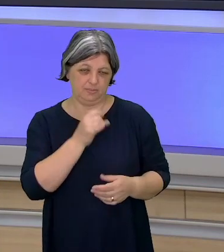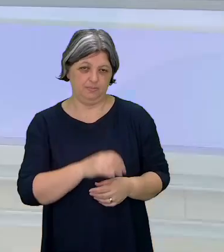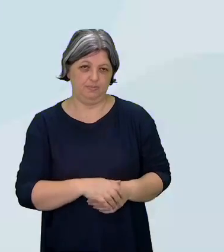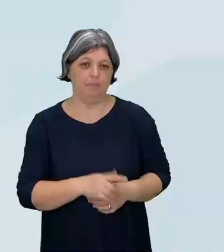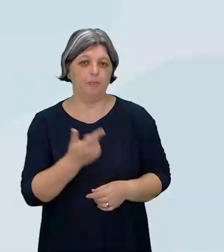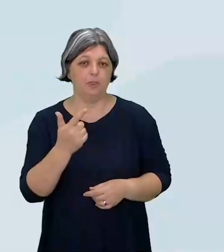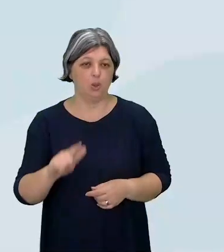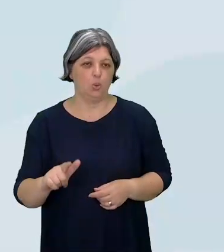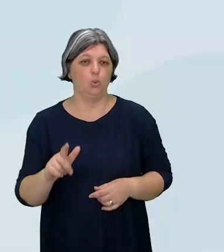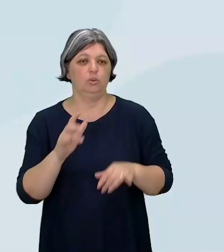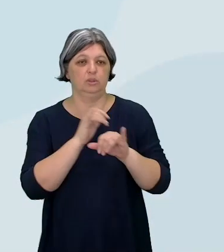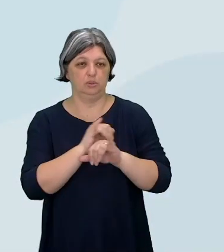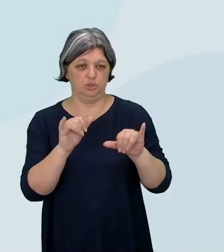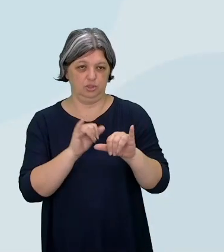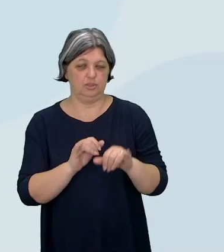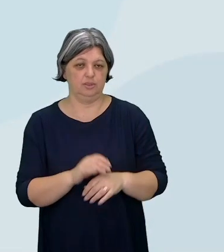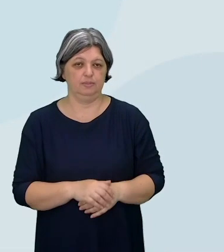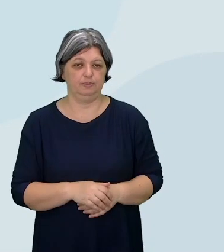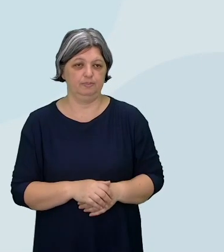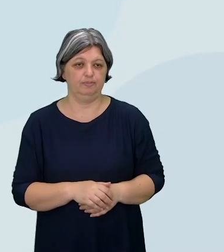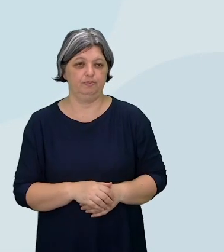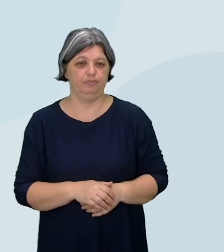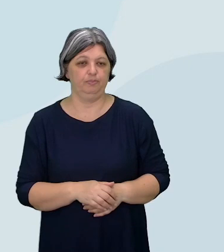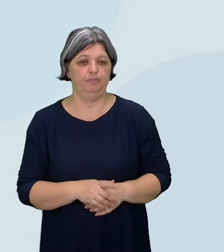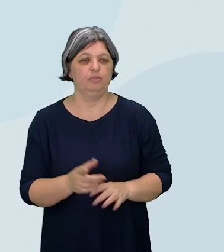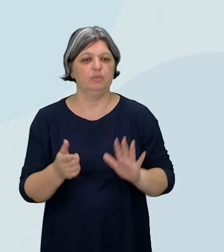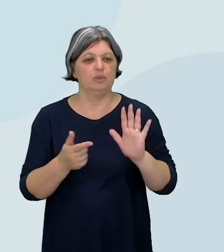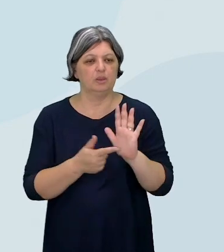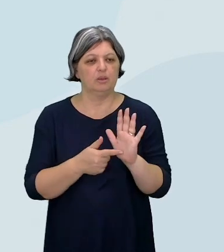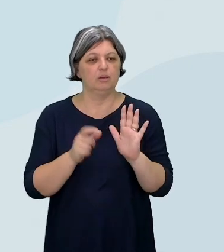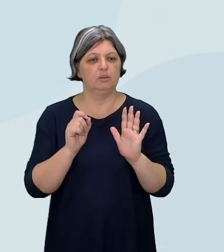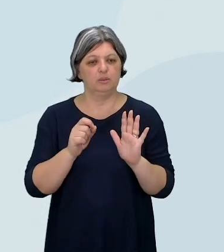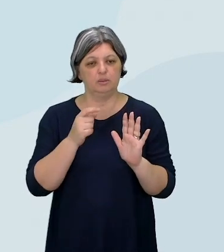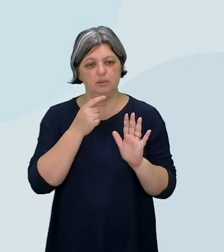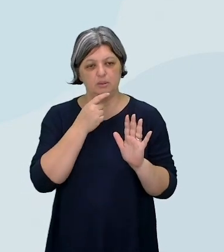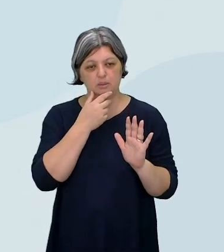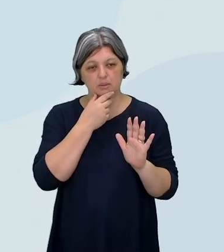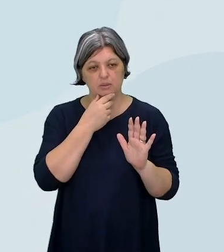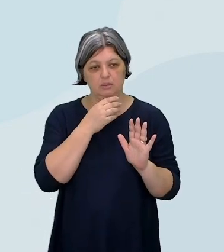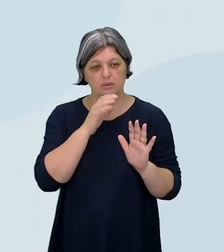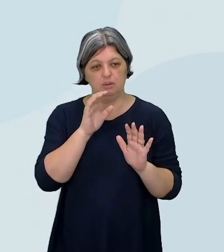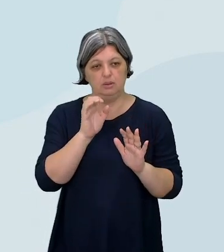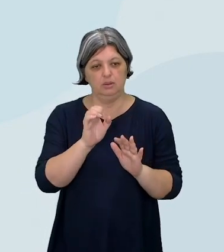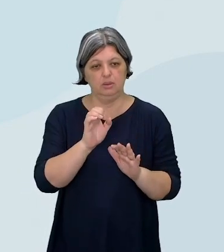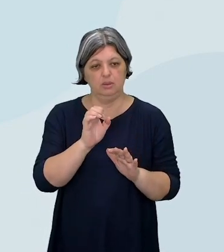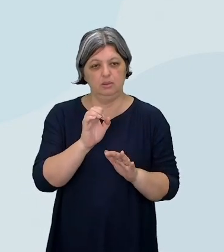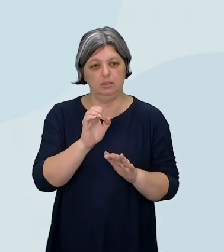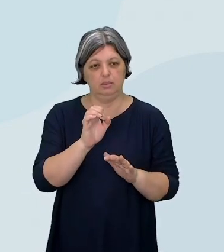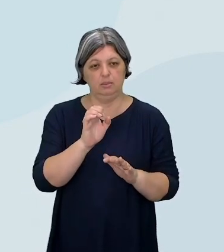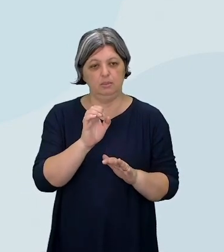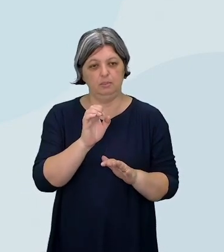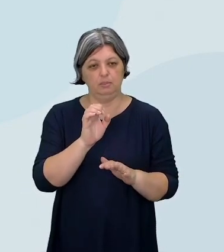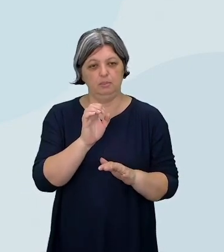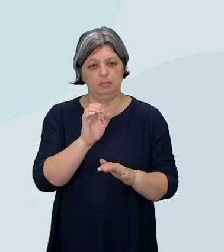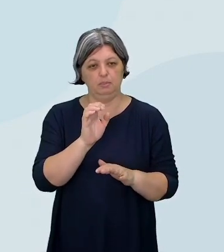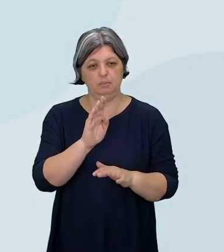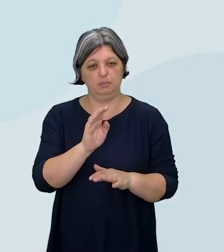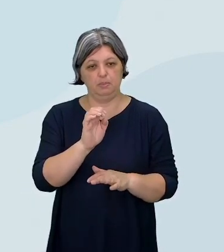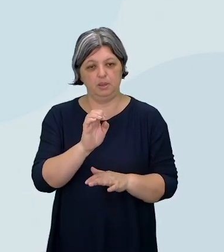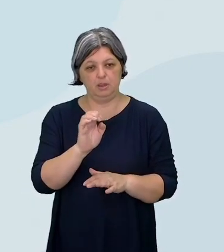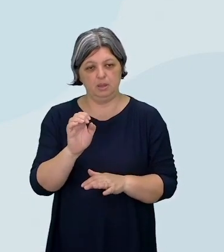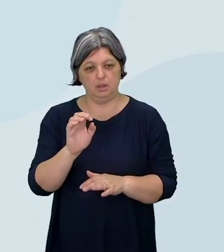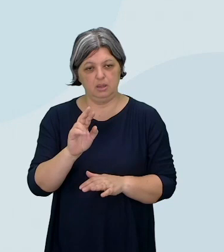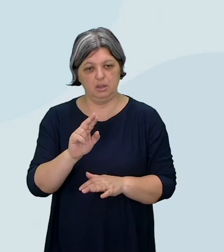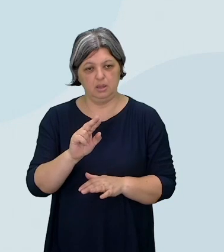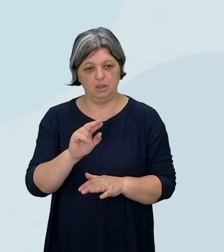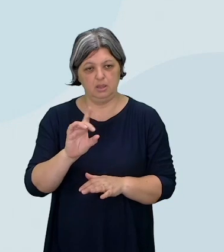tem uma notícia. Essa daqui, quem escreveu foi o Bernhard Grassler. E essa, sim, já é uma notícia do